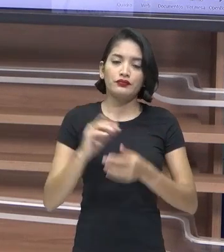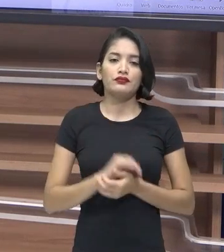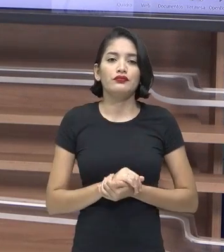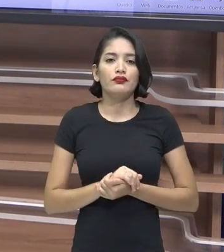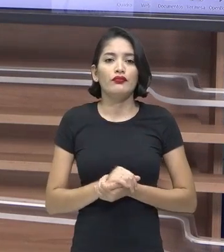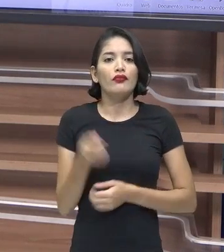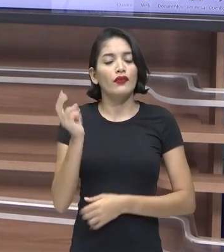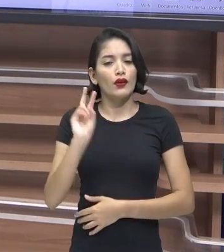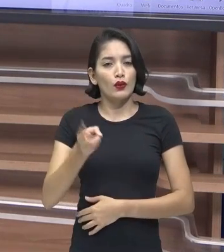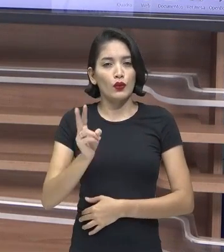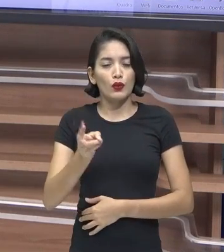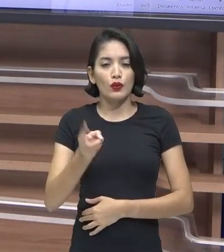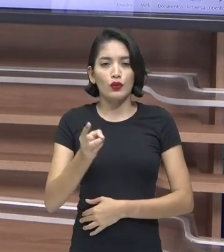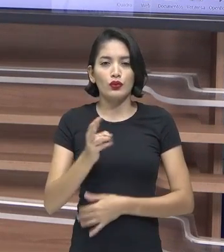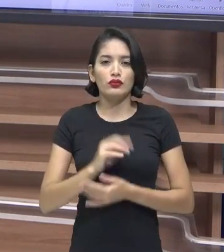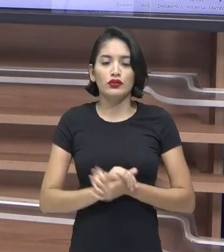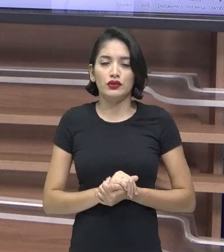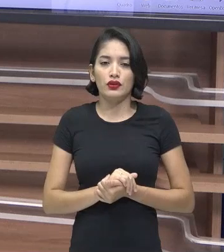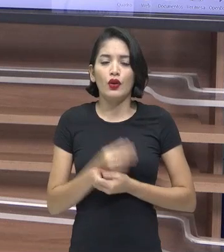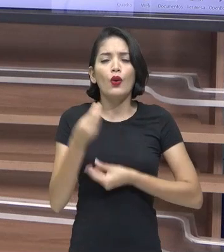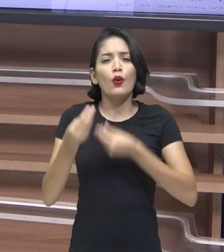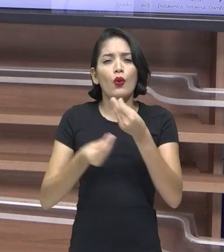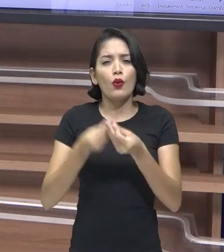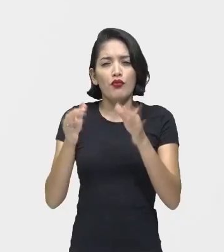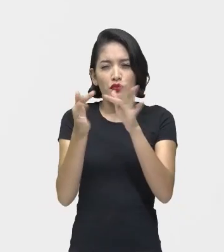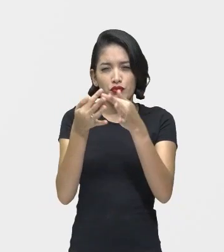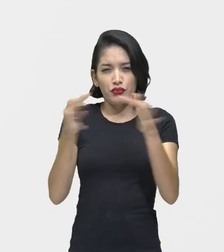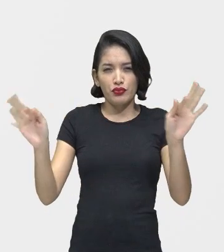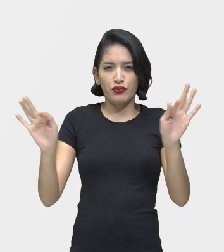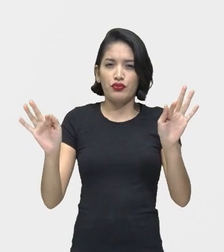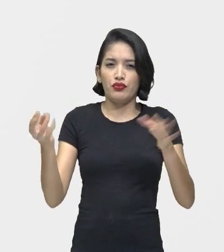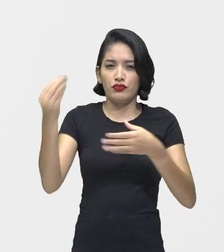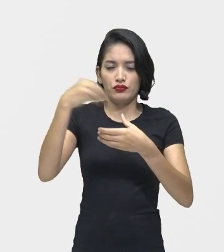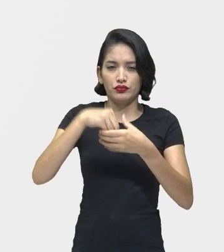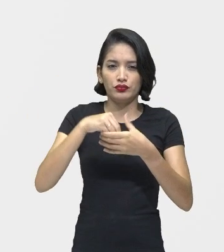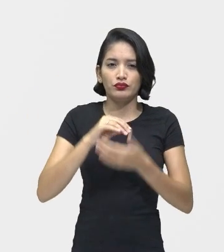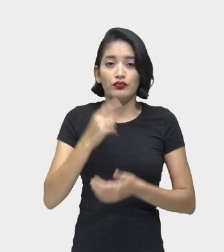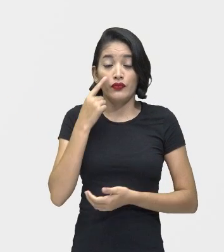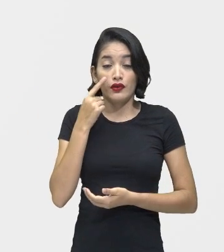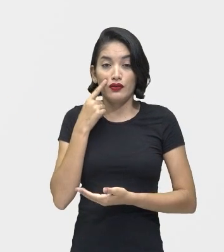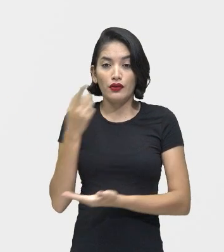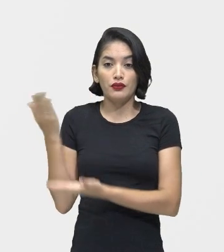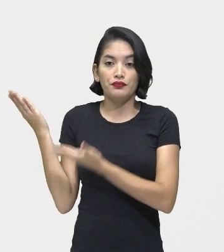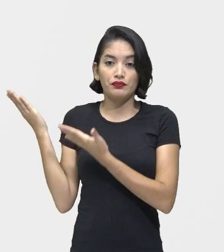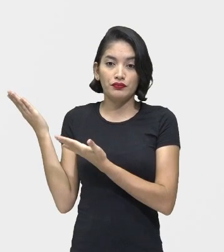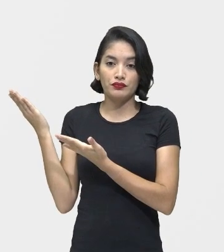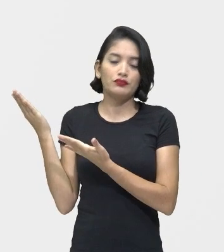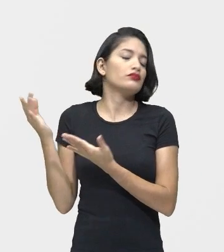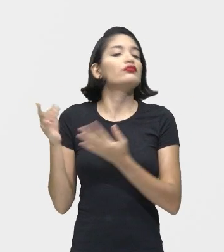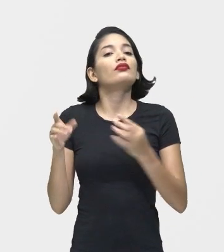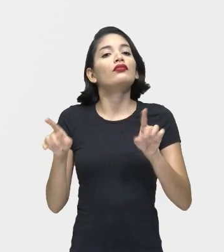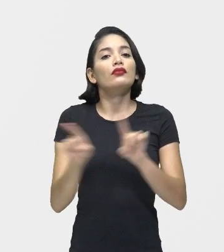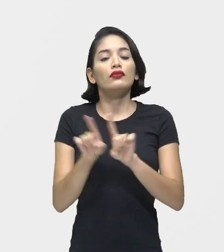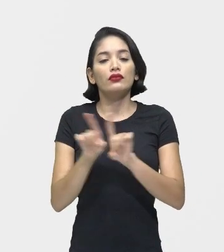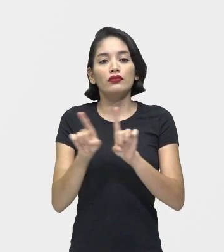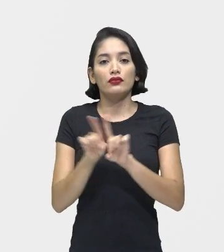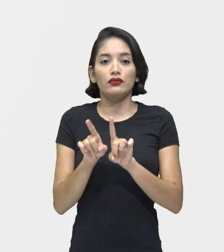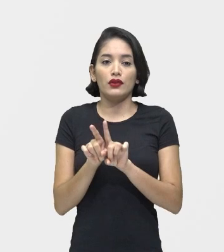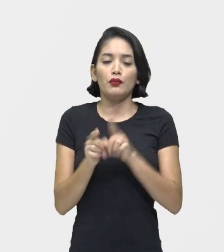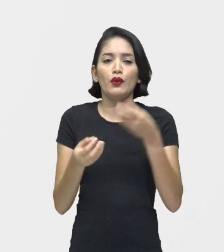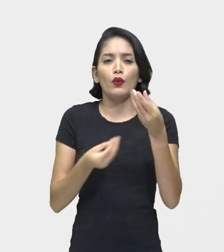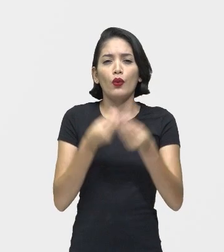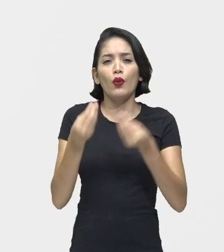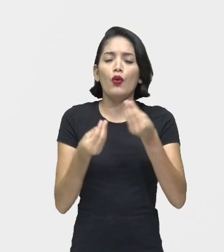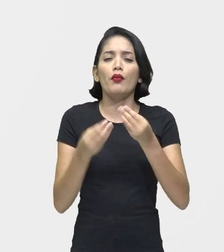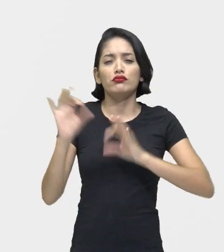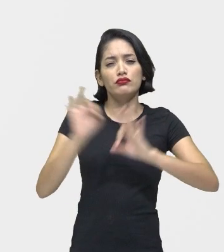Vamos seguir agora com a formação da preposição. Vejam aí, olha. A preposição, ela também é formada por